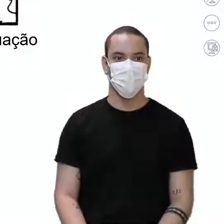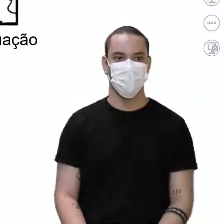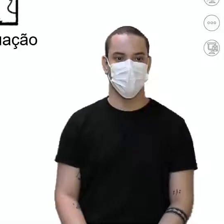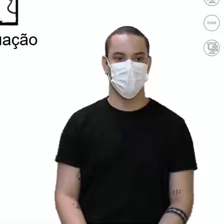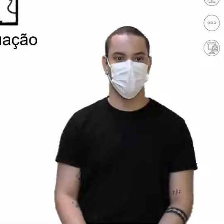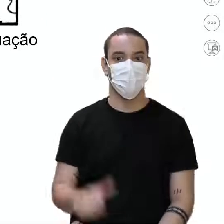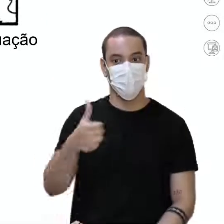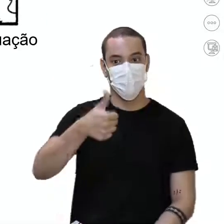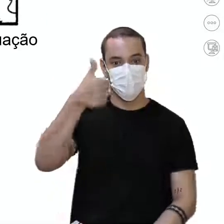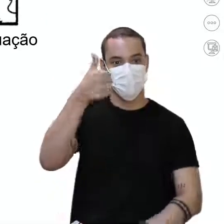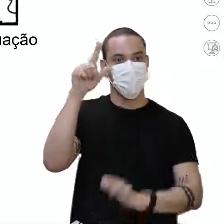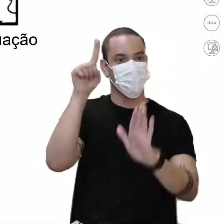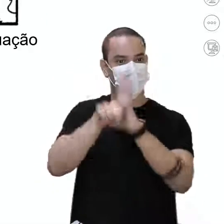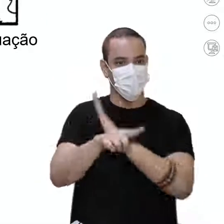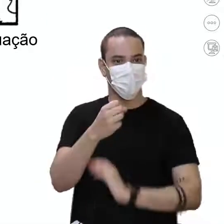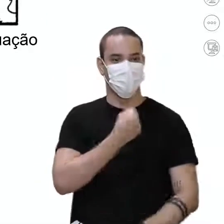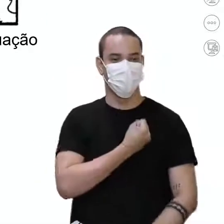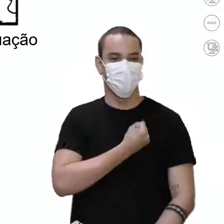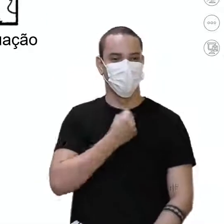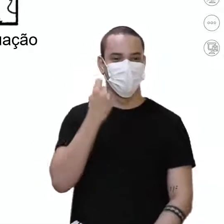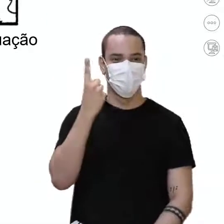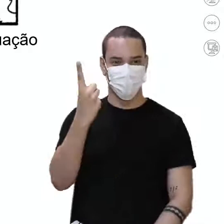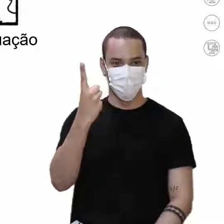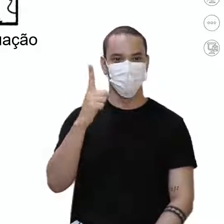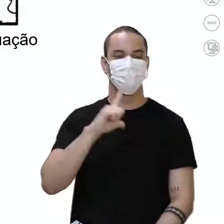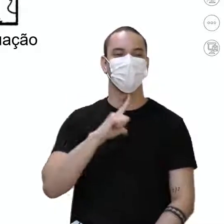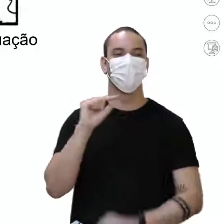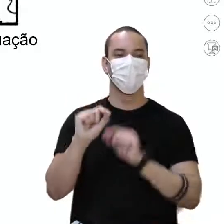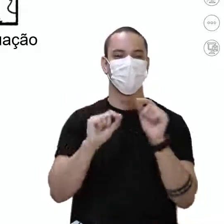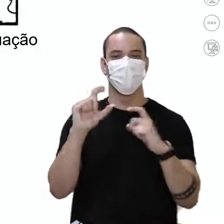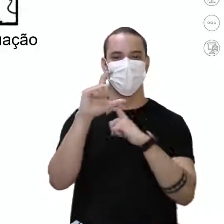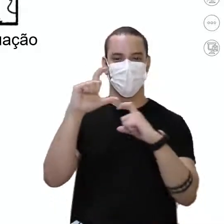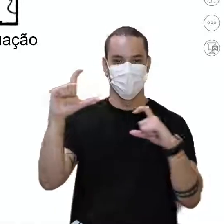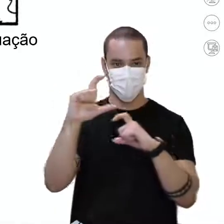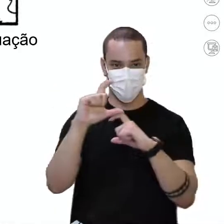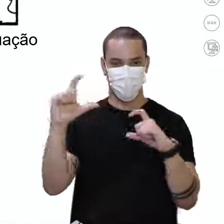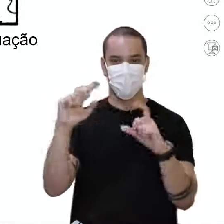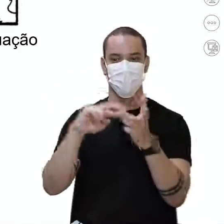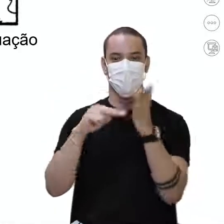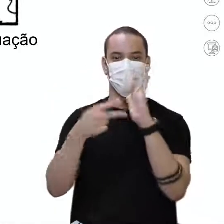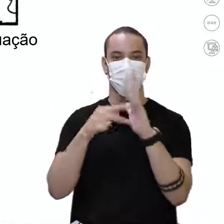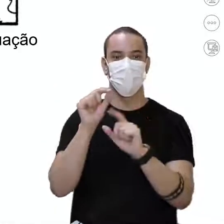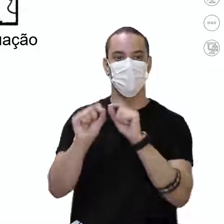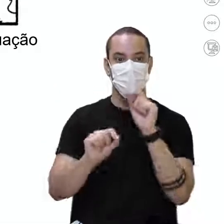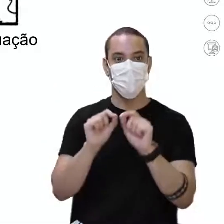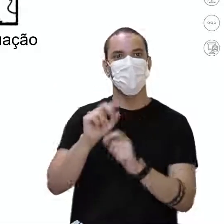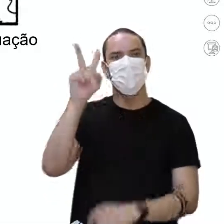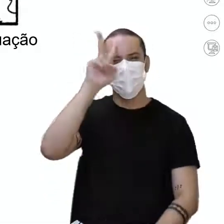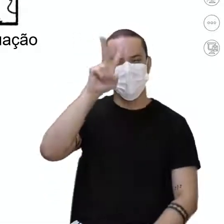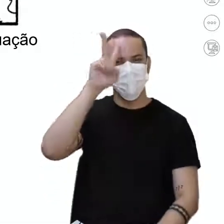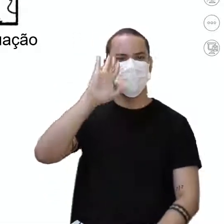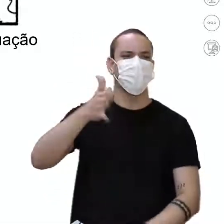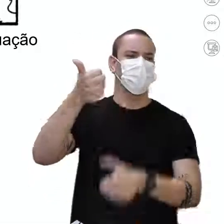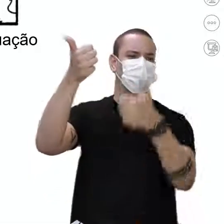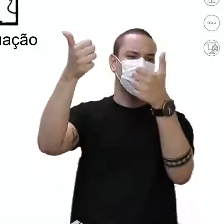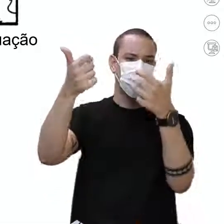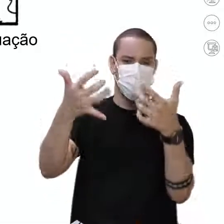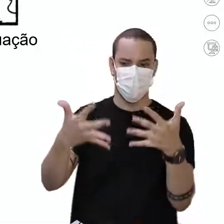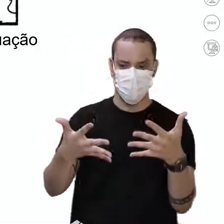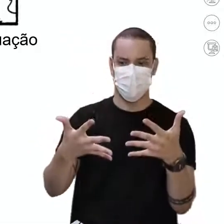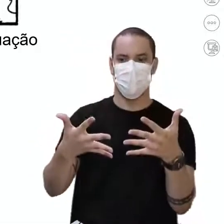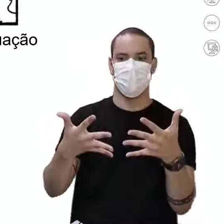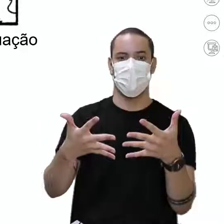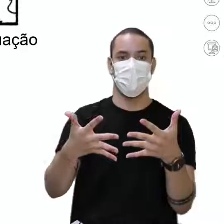Olha aí, a nossa primeira questão, number 1, nós temos aí uma tirinha. A tirinha, eu já comentei com vocês que